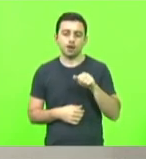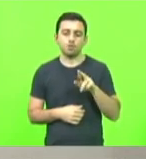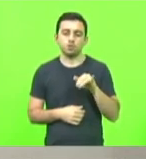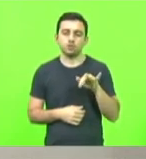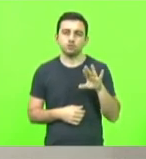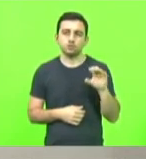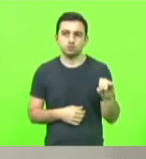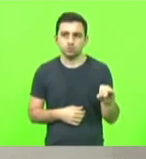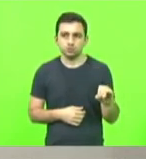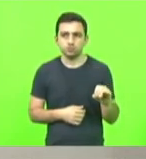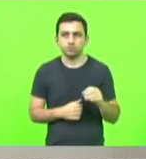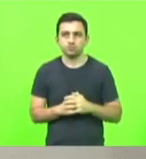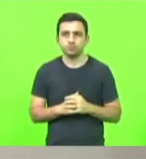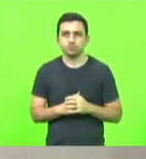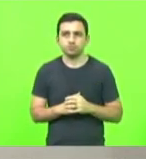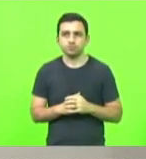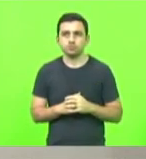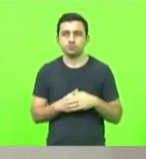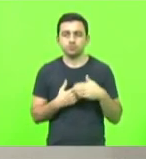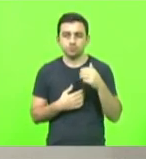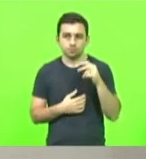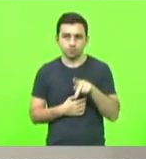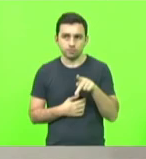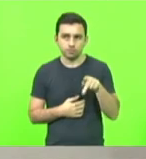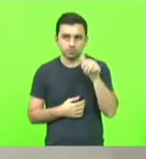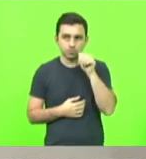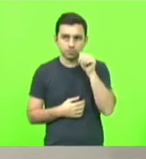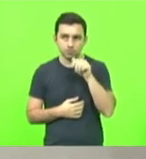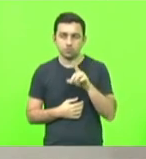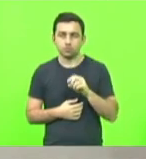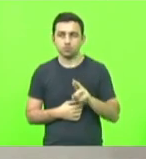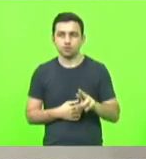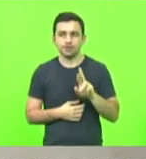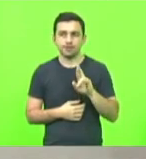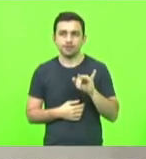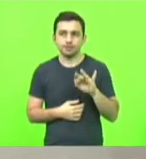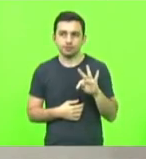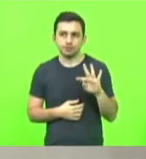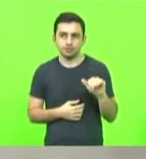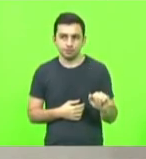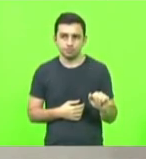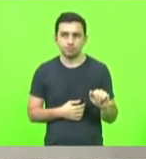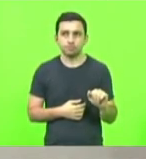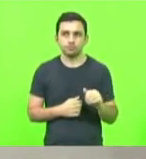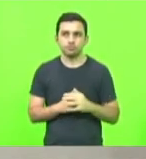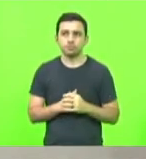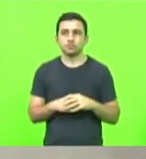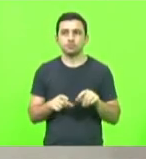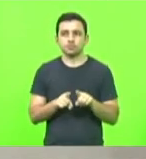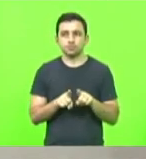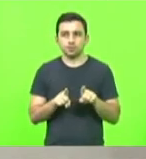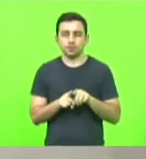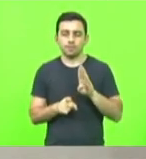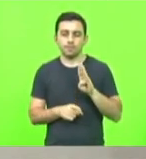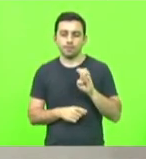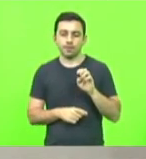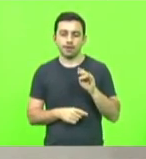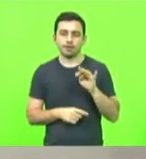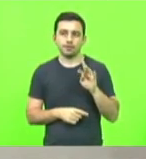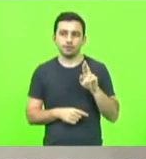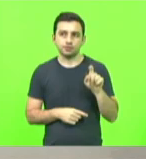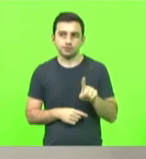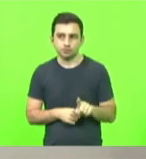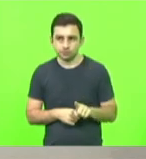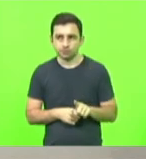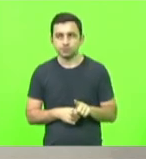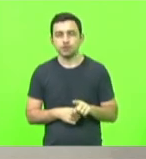Pereira. A senhora professora doutora Rita de Cássia Pacheco Gonçalves, a senhora Beatriz Clair Andrade, a